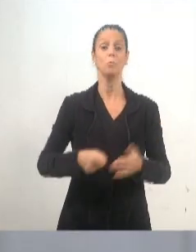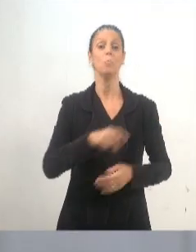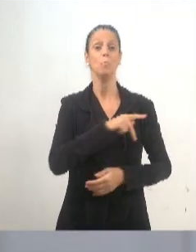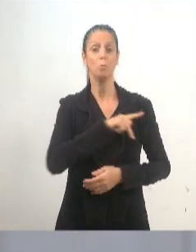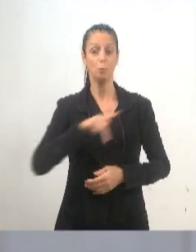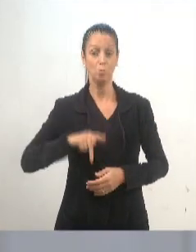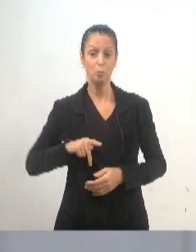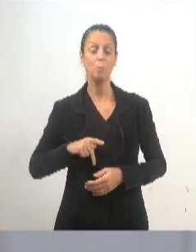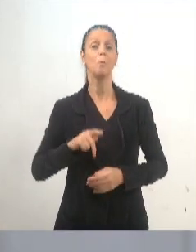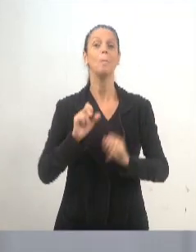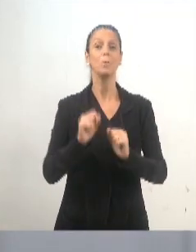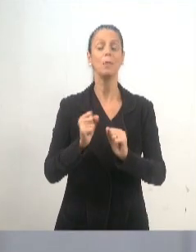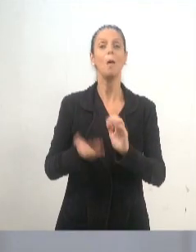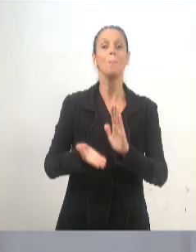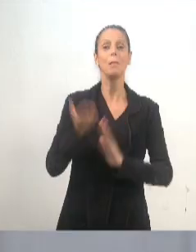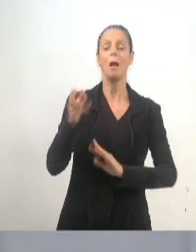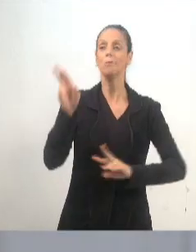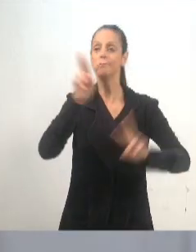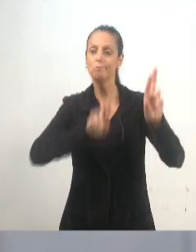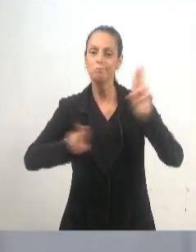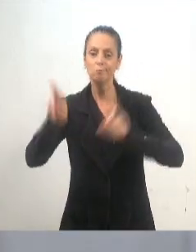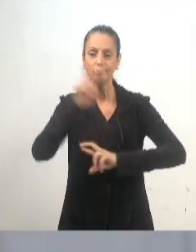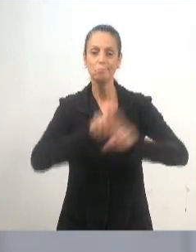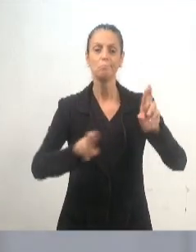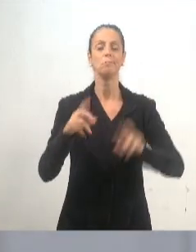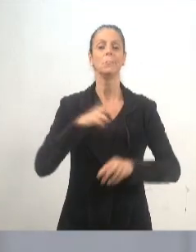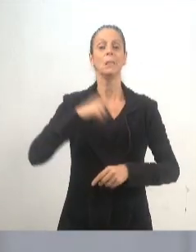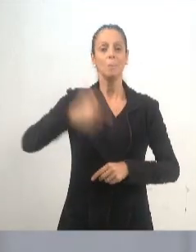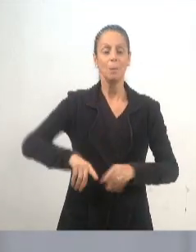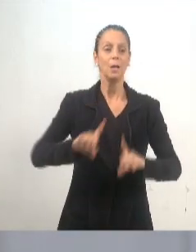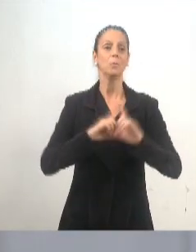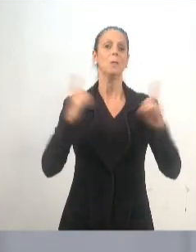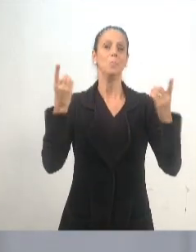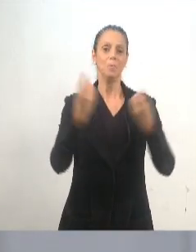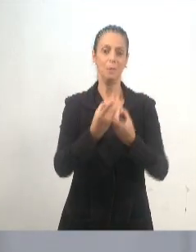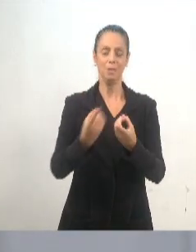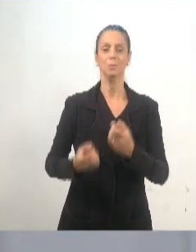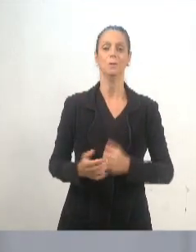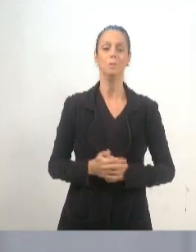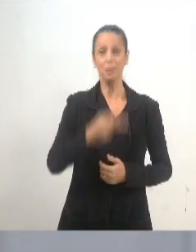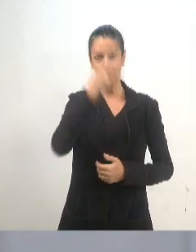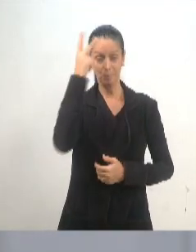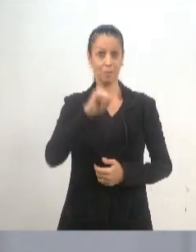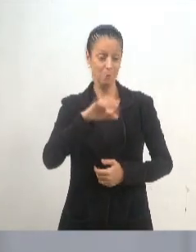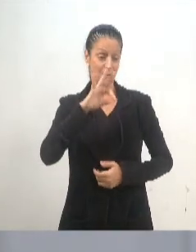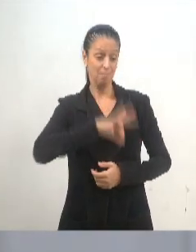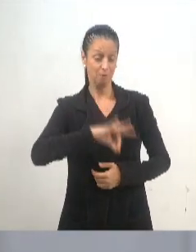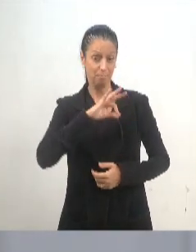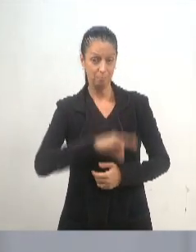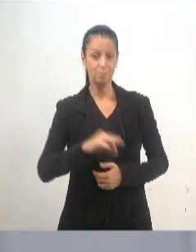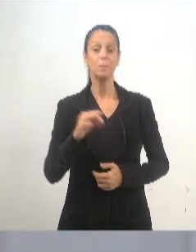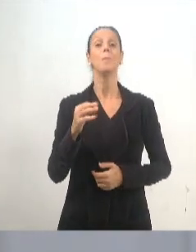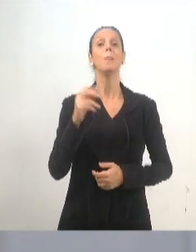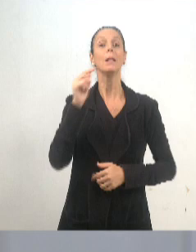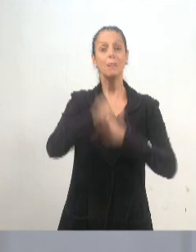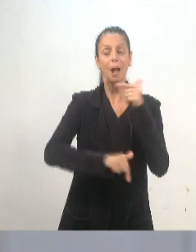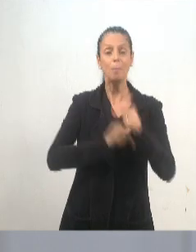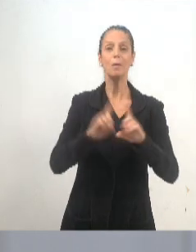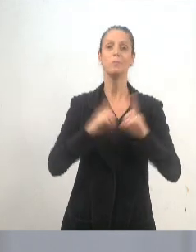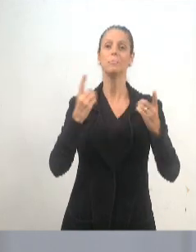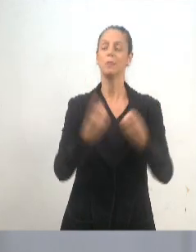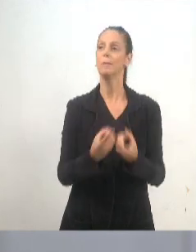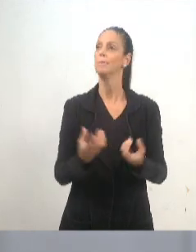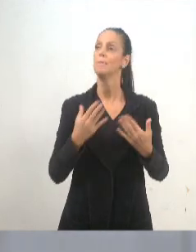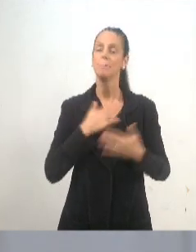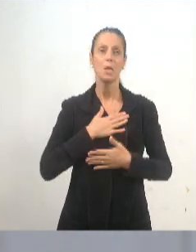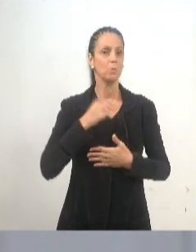fiscalizar. Porque tem mais um ato, tem mais um departamento criado, e alguém vai ganhar salário para cuidar desse departamento. É uma insanidade.